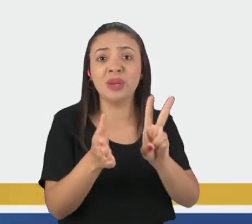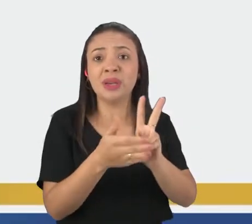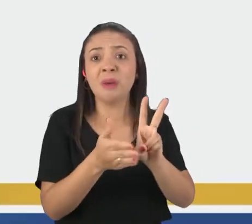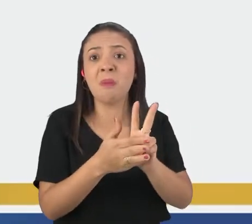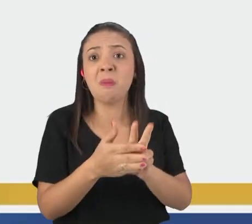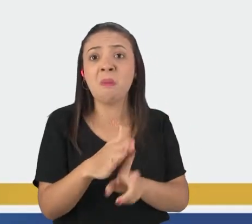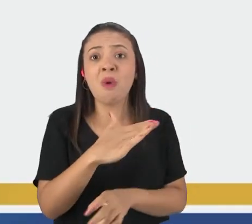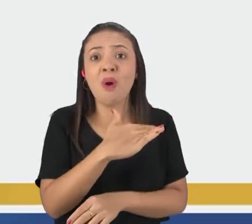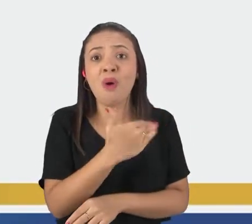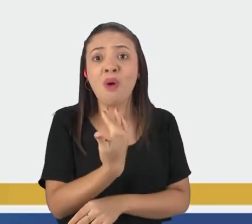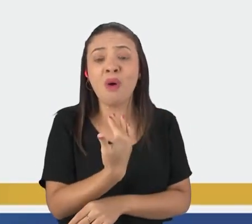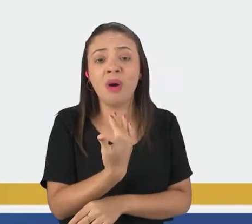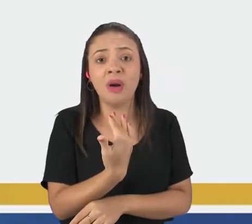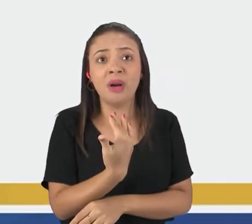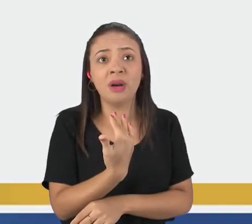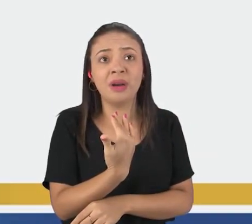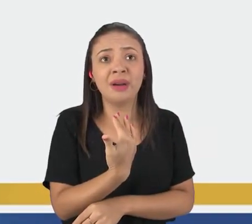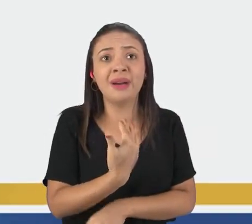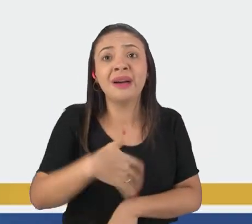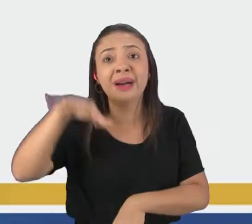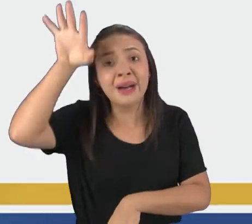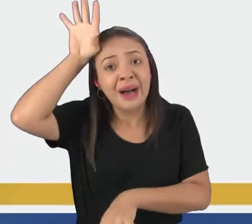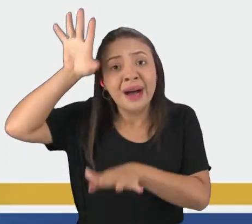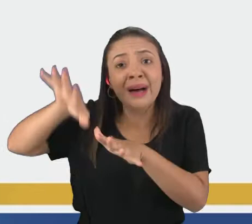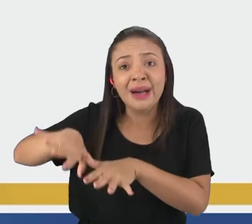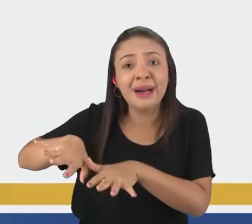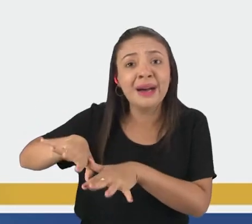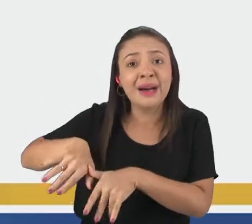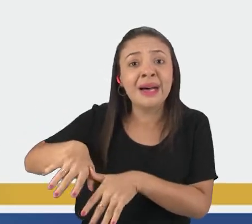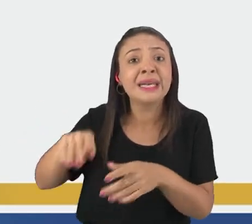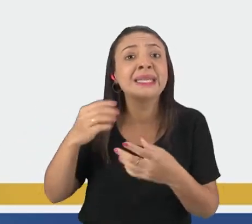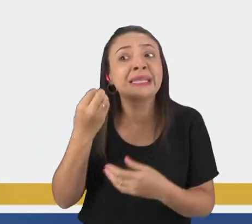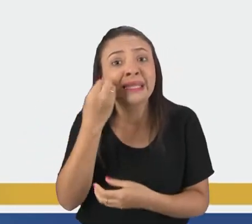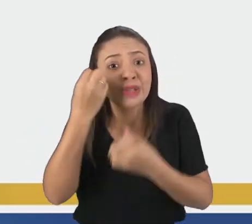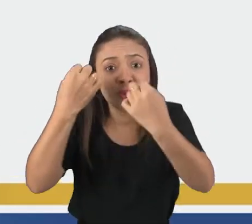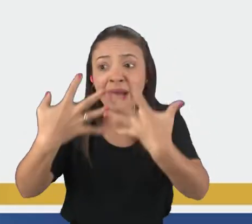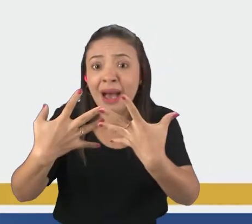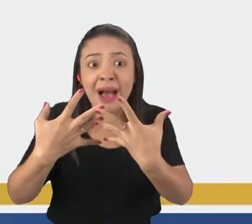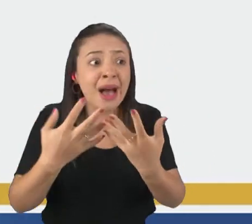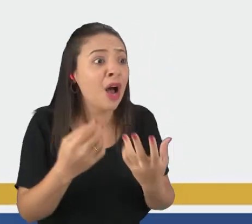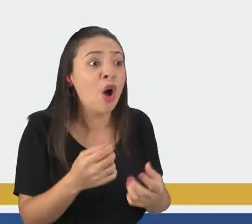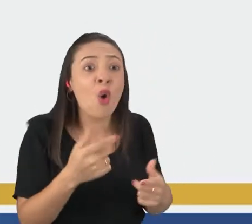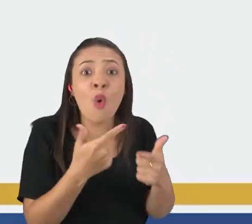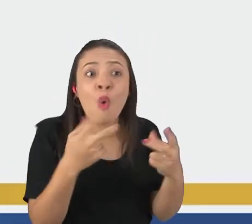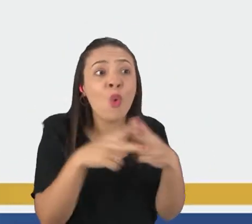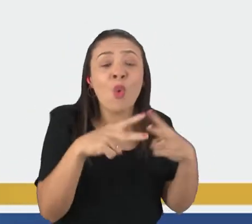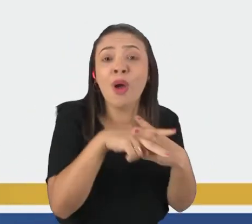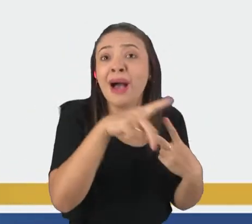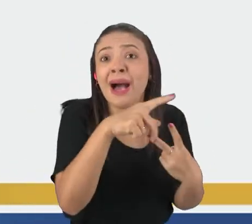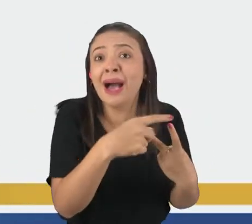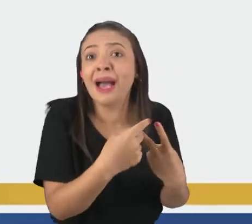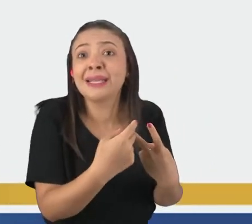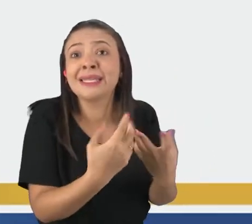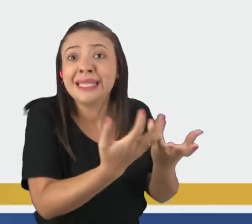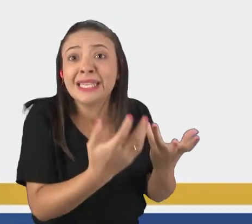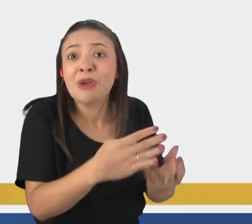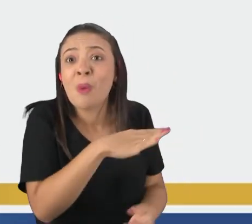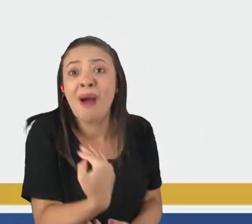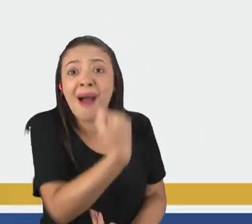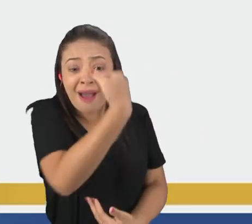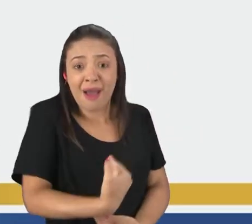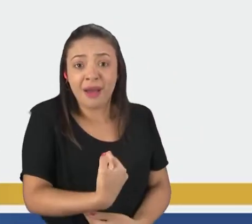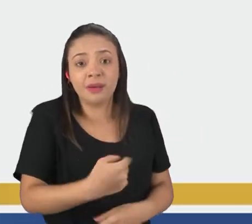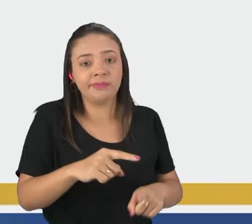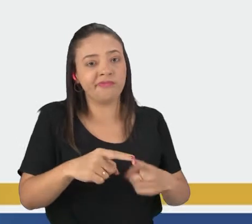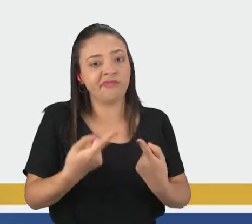chão. Yara tentou se explicar, dizendo que fez aquilo para se defender. Mas seu pai,